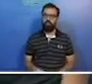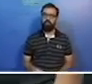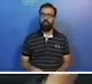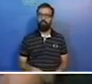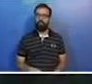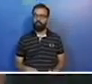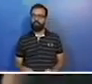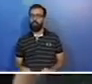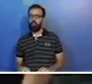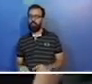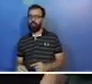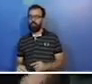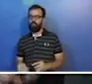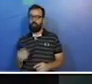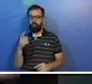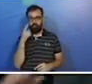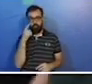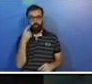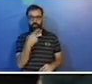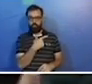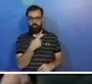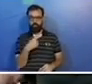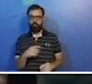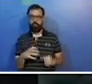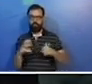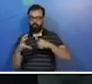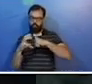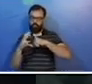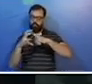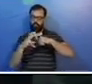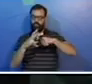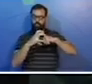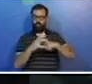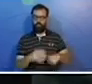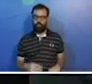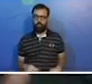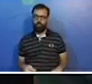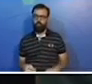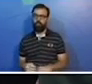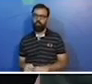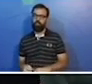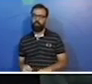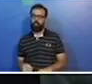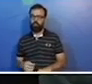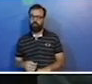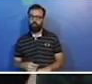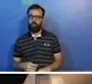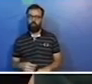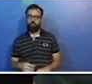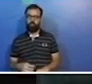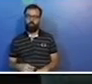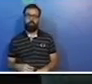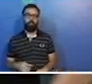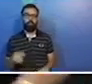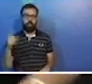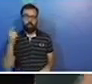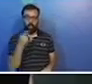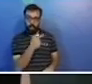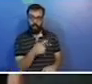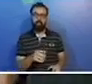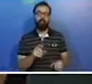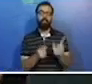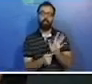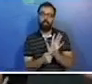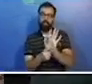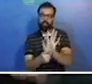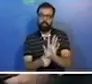Exercício 3, nós temos mais uma teia alimentar. Observe a teia alimentar aquática representada na figura a